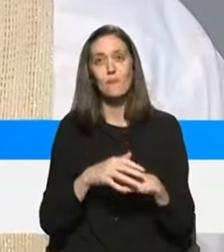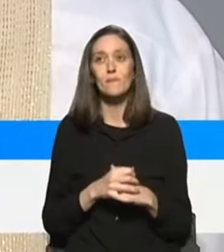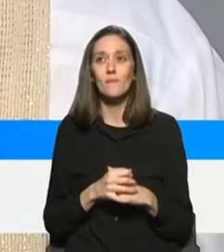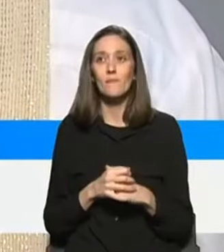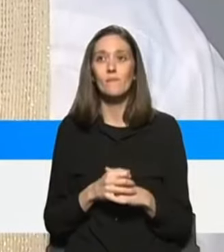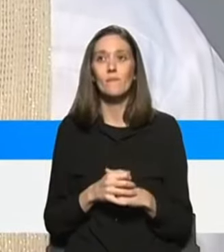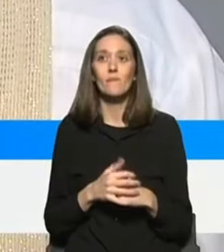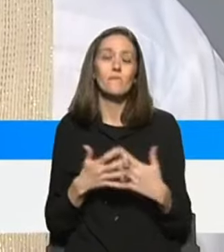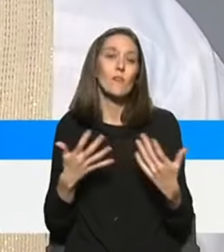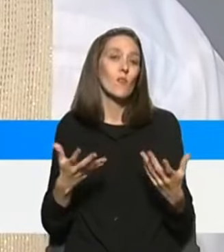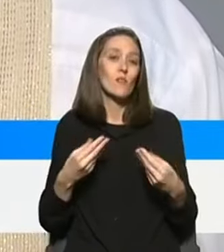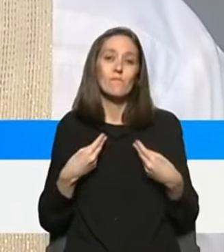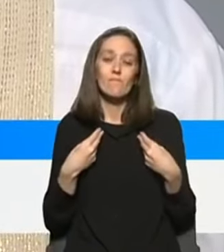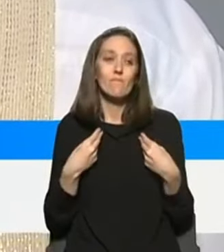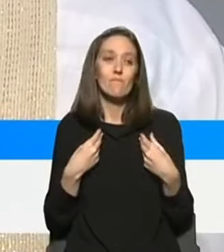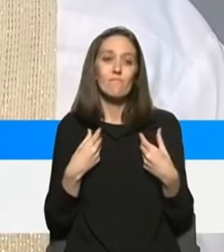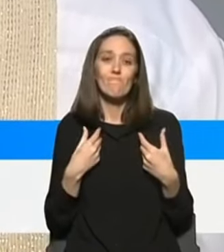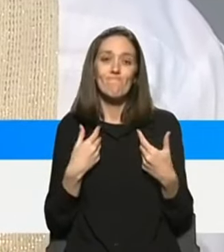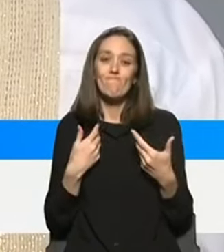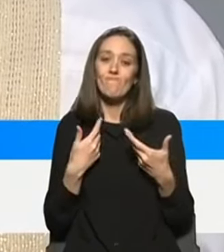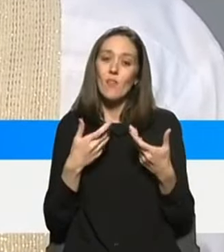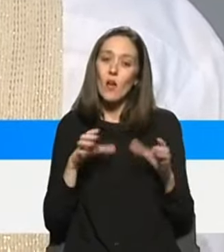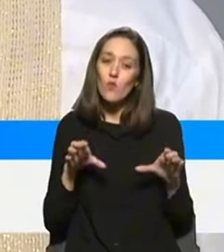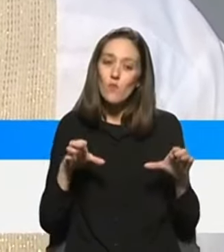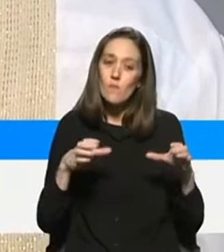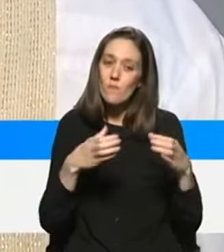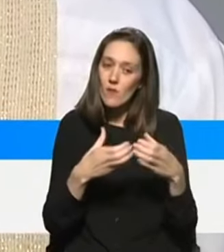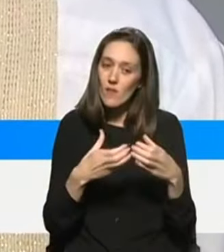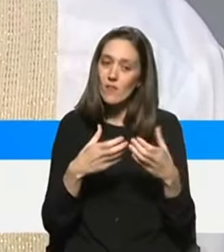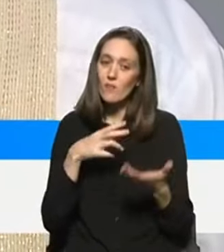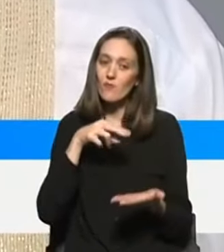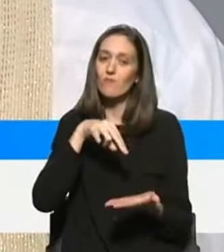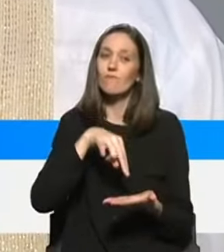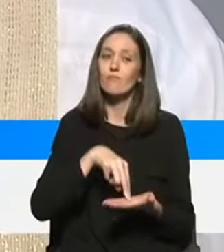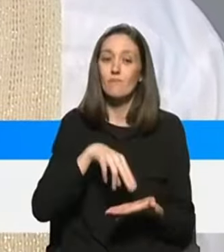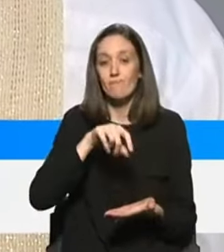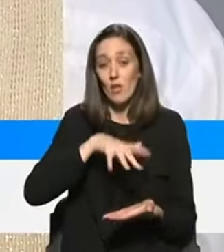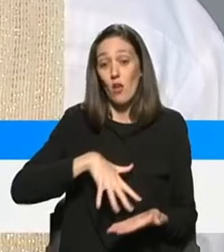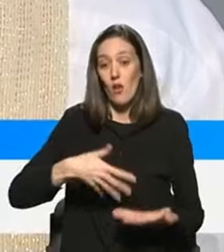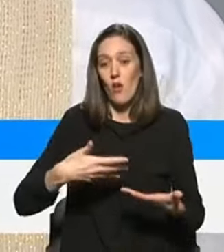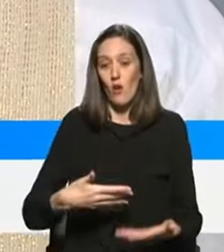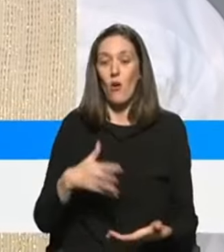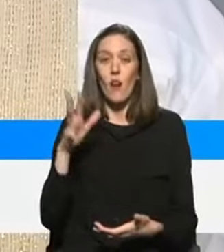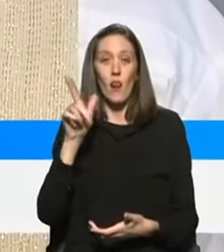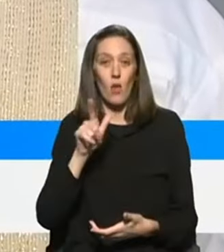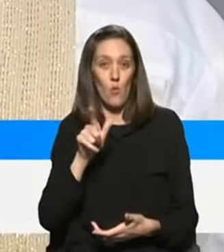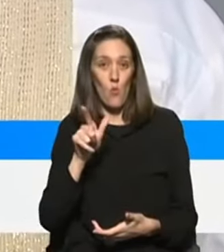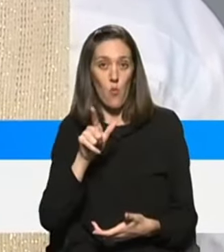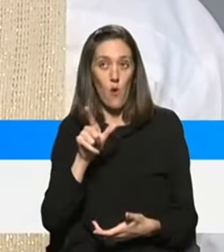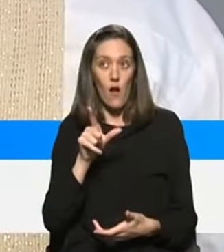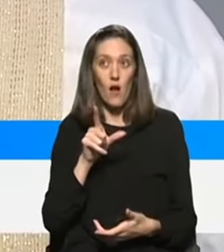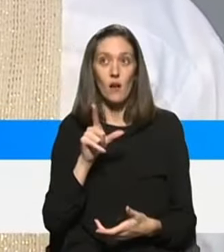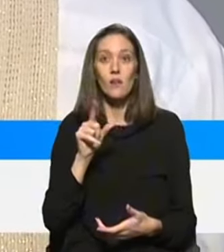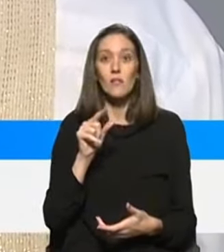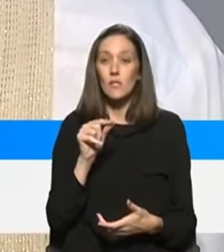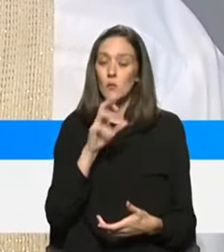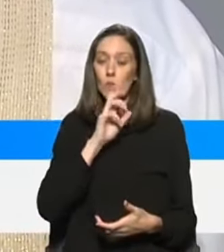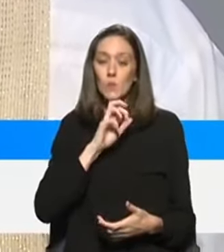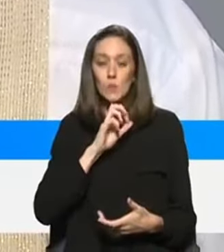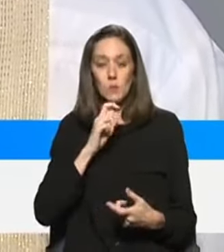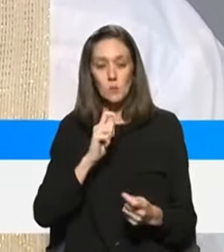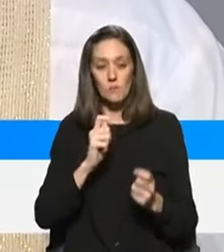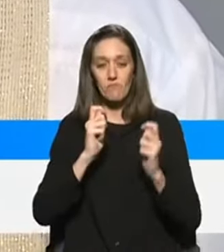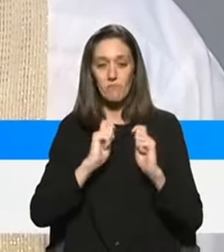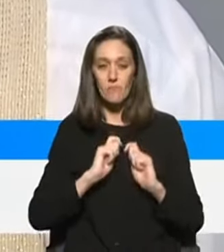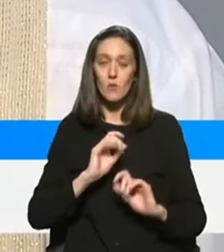total às comunidades, vão ser confiadas, já agora na Lagoa, mas acho que o seu bispo no futuro e os bispos me confiarem, enquanto o Senhor me der